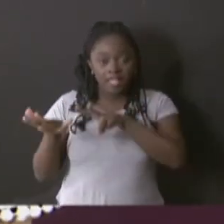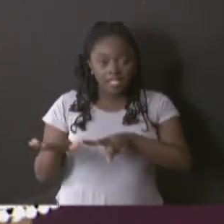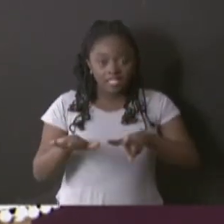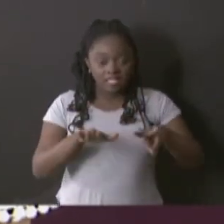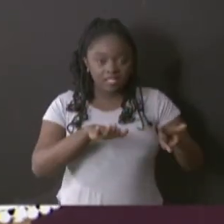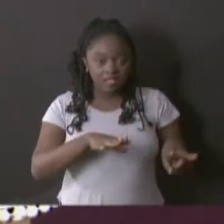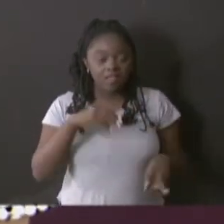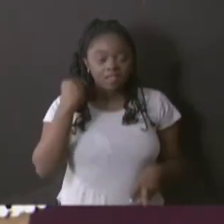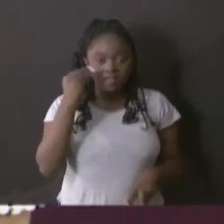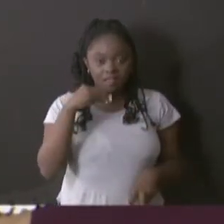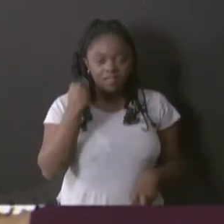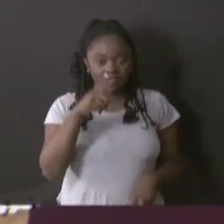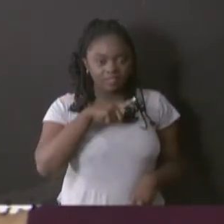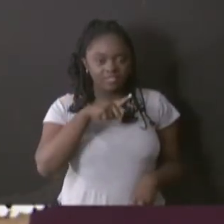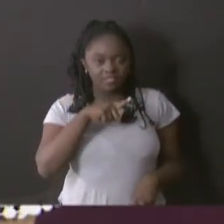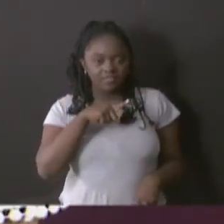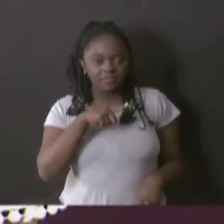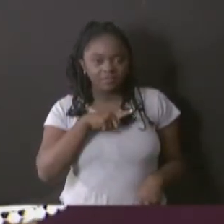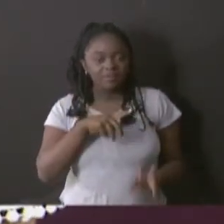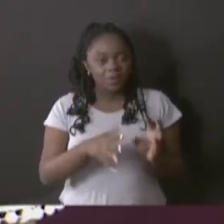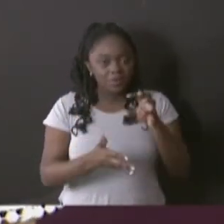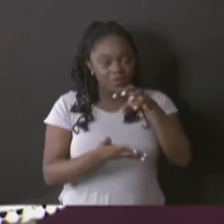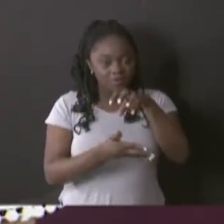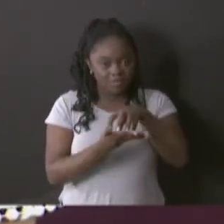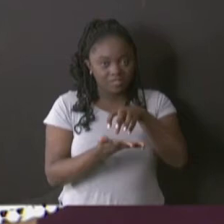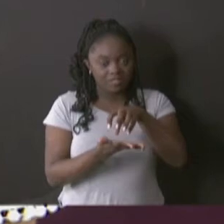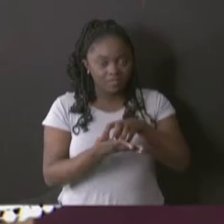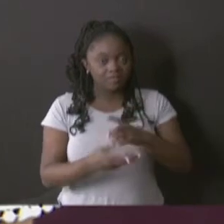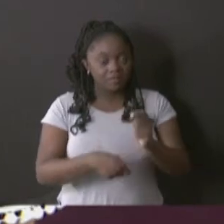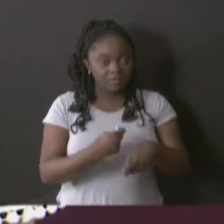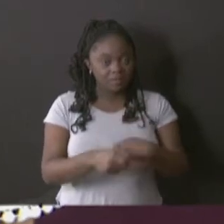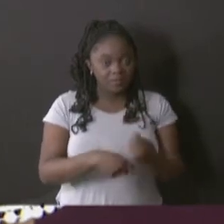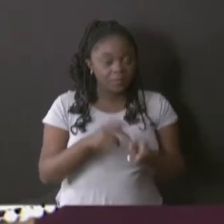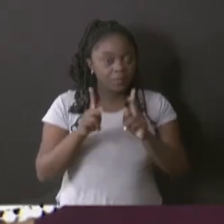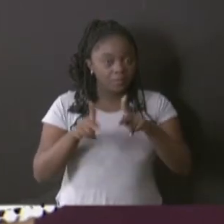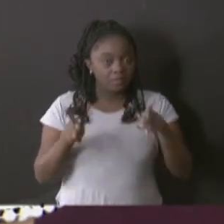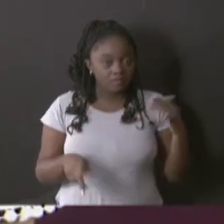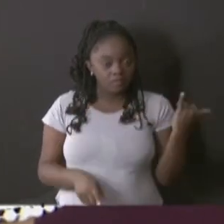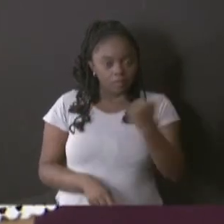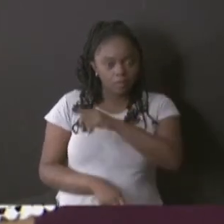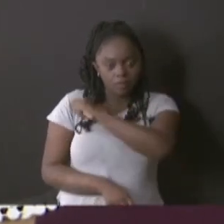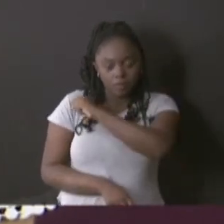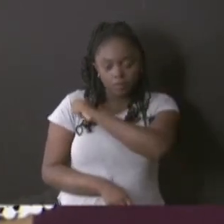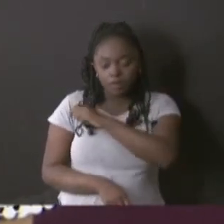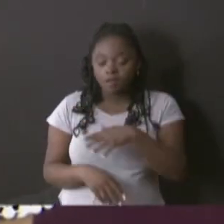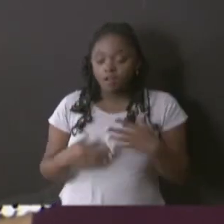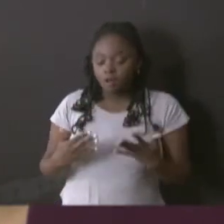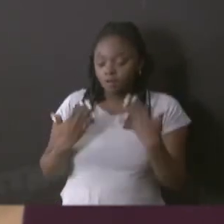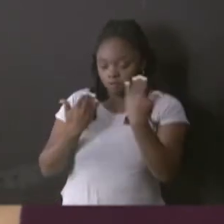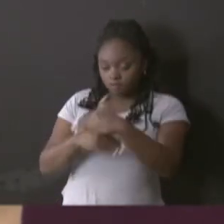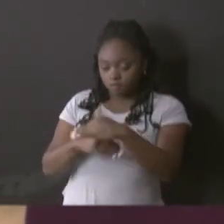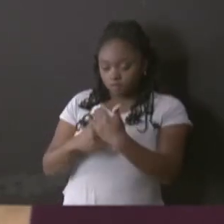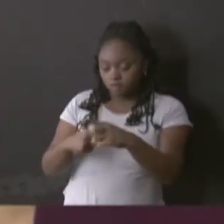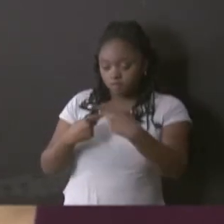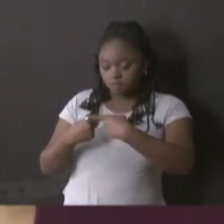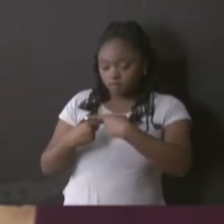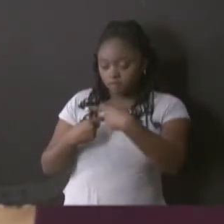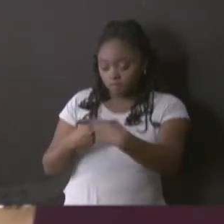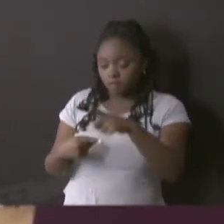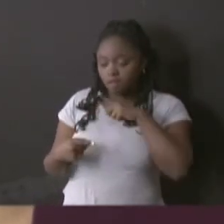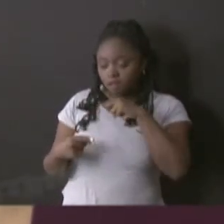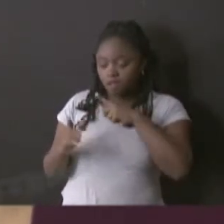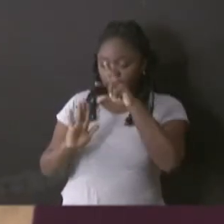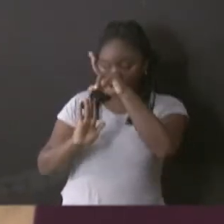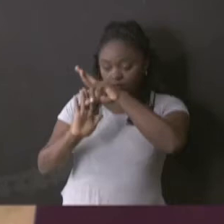na administração, que o professor falou para a aluna, olha, a prova semana que vem é uma redação. Ela ficou